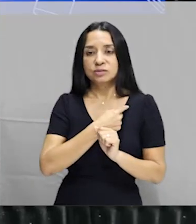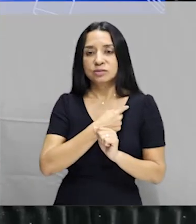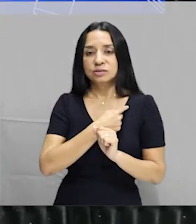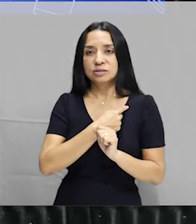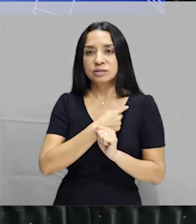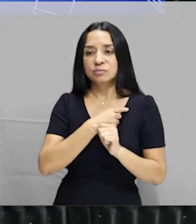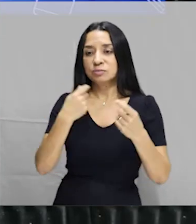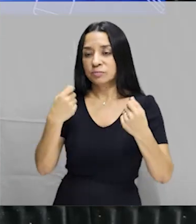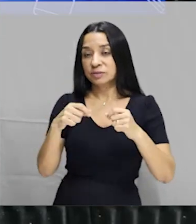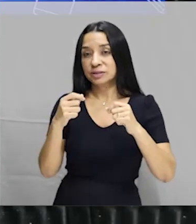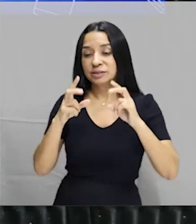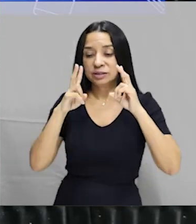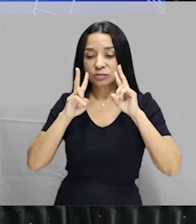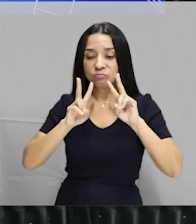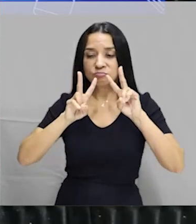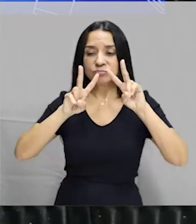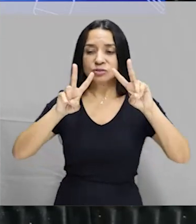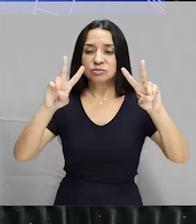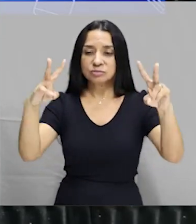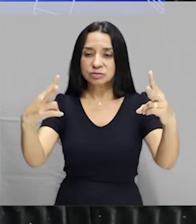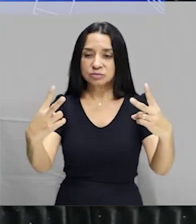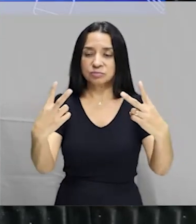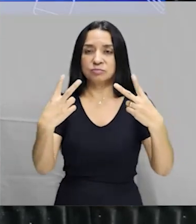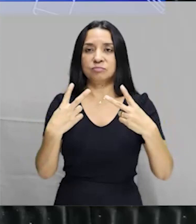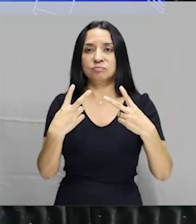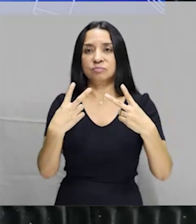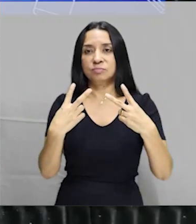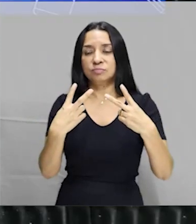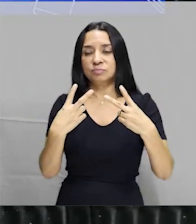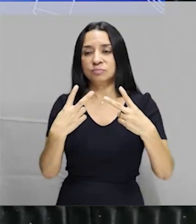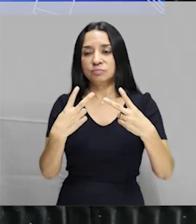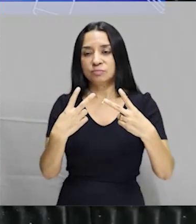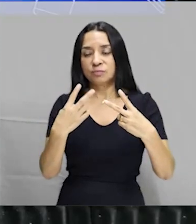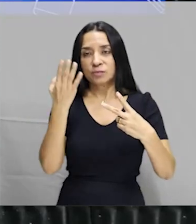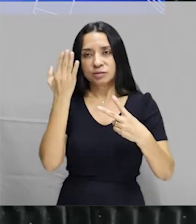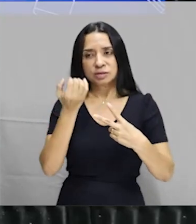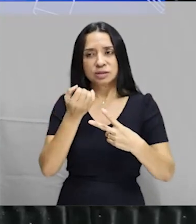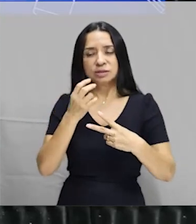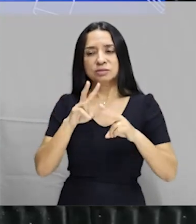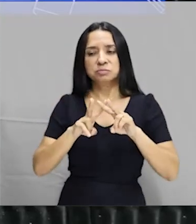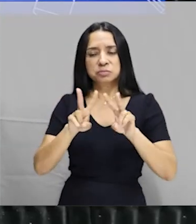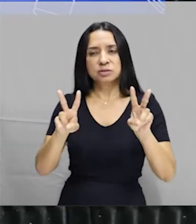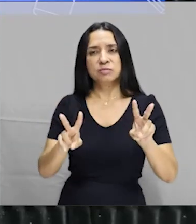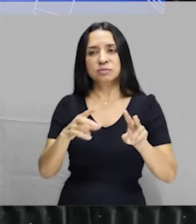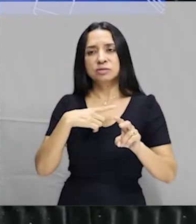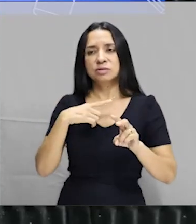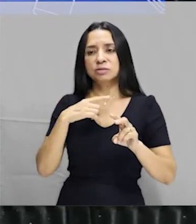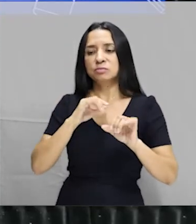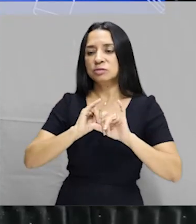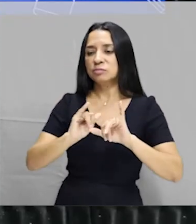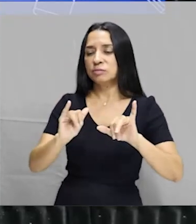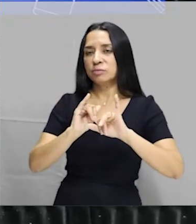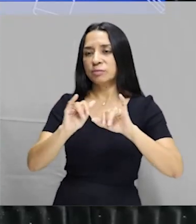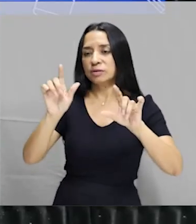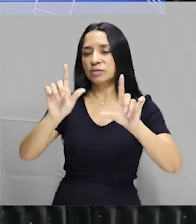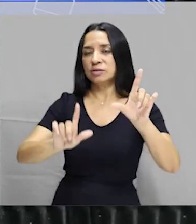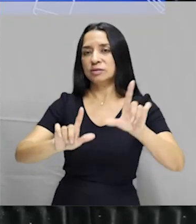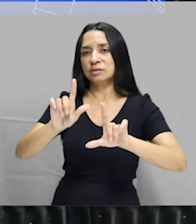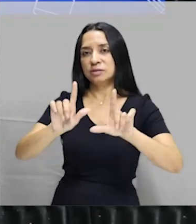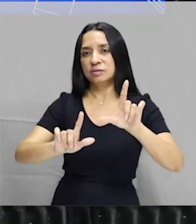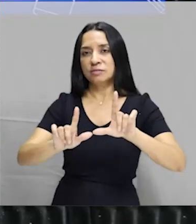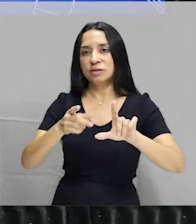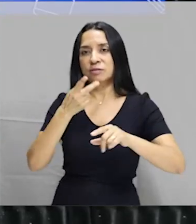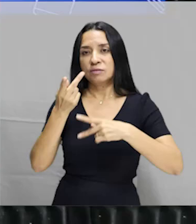olhar, né? Não sei se vocês já viram, tem uma propaganda circulando